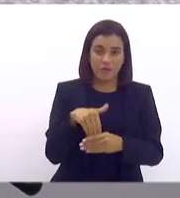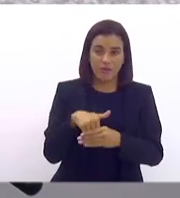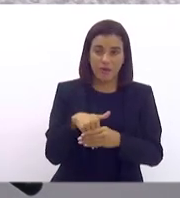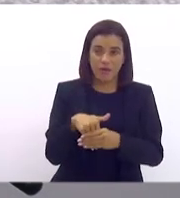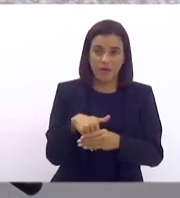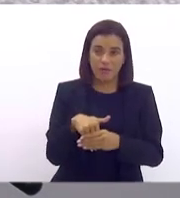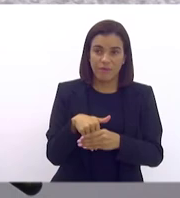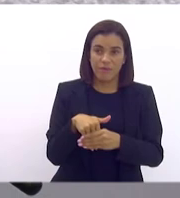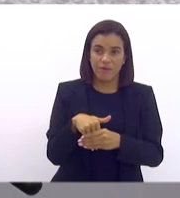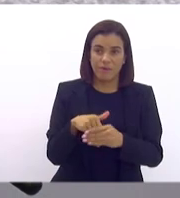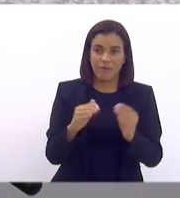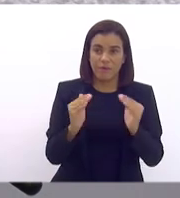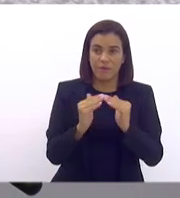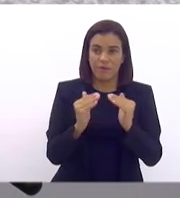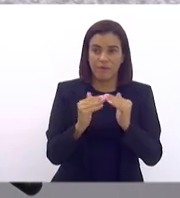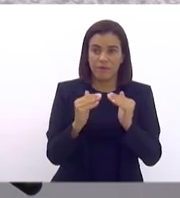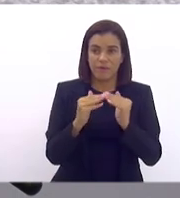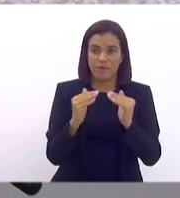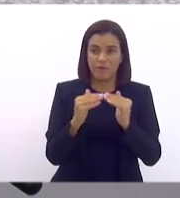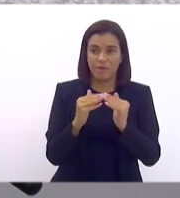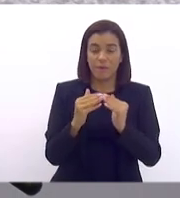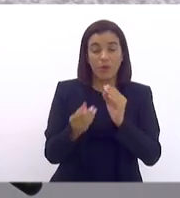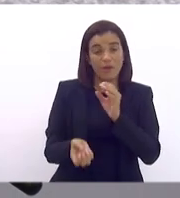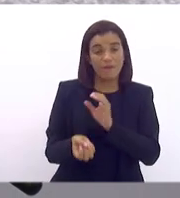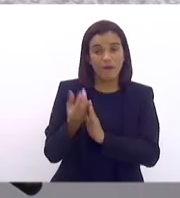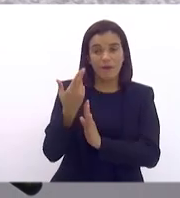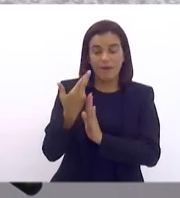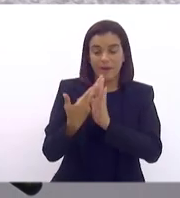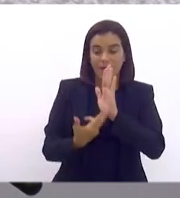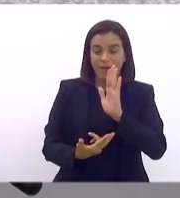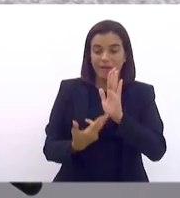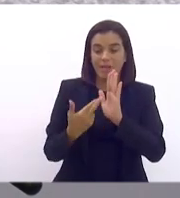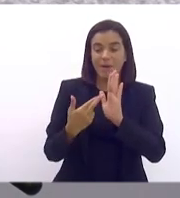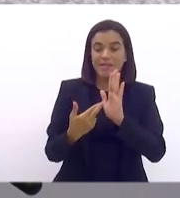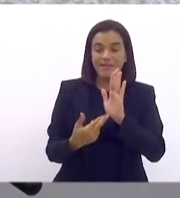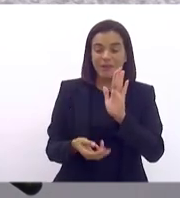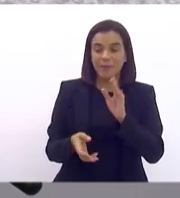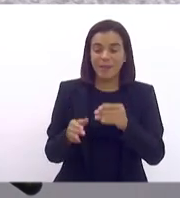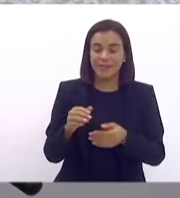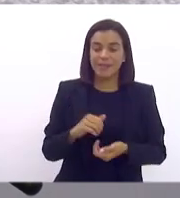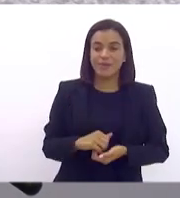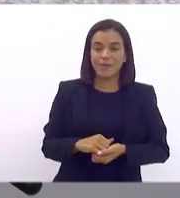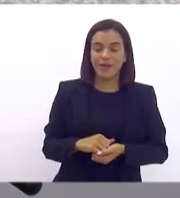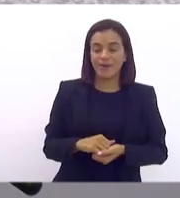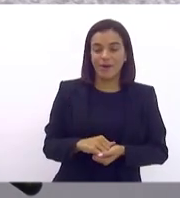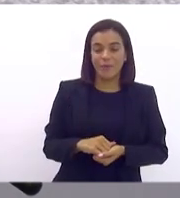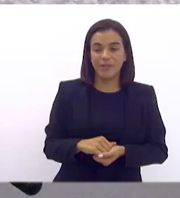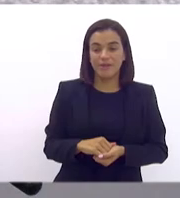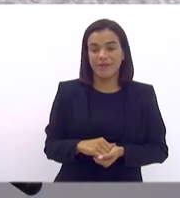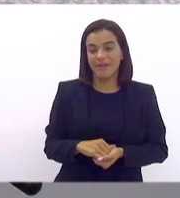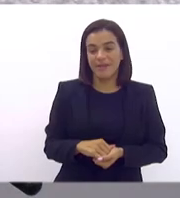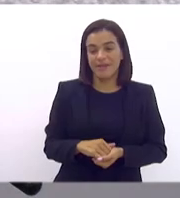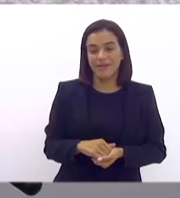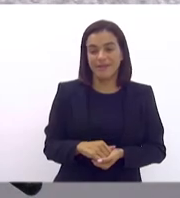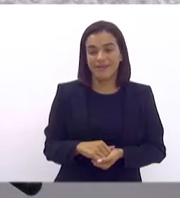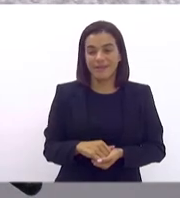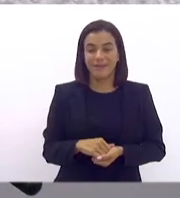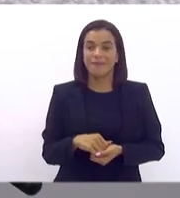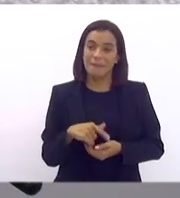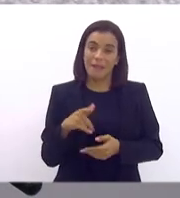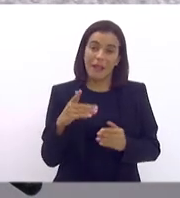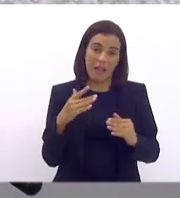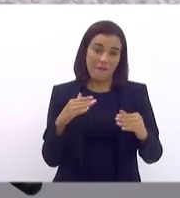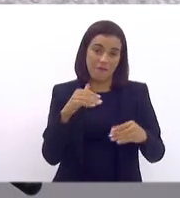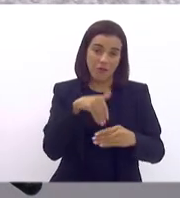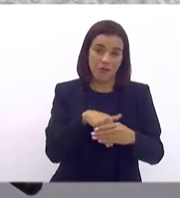porque até ele, como ele vai criar um relatório, ele seria bom saber a opinião dele. Então, como ele votou